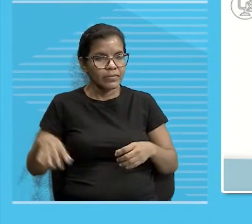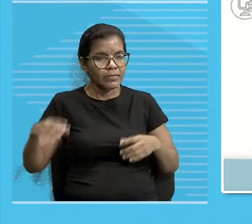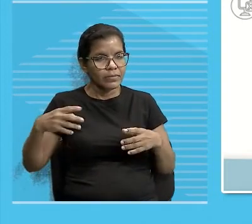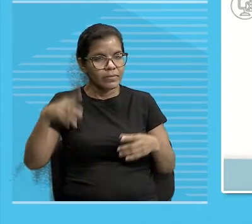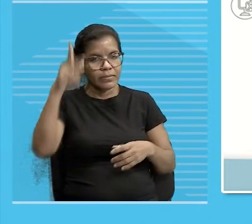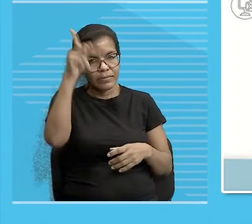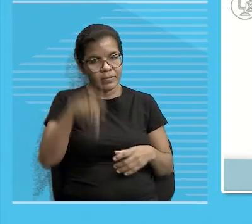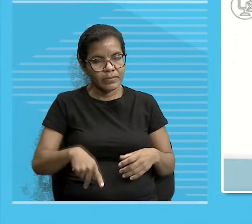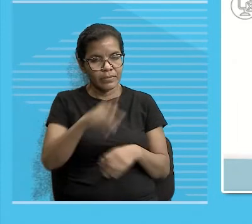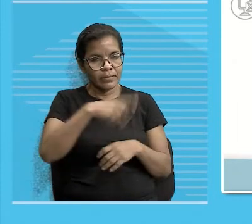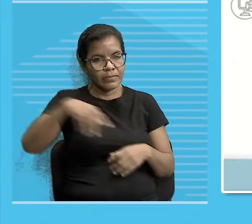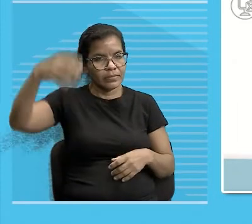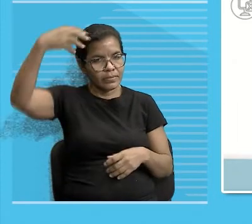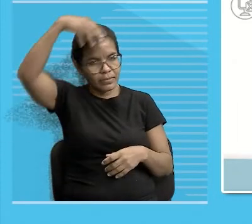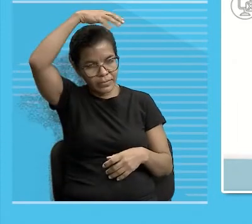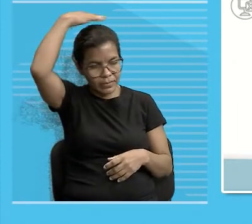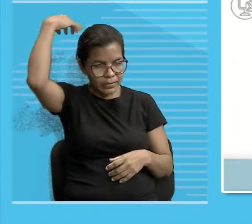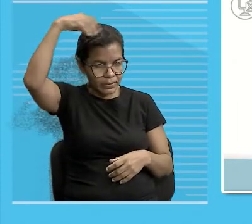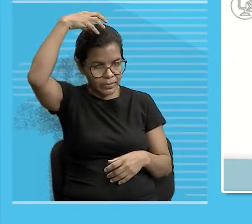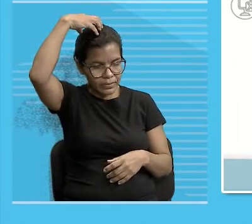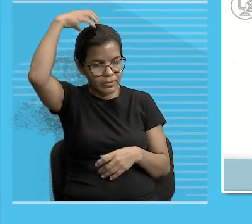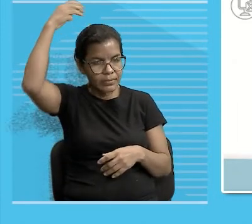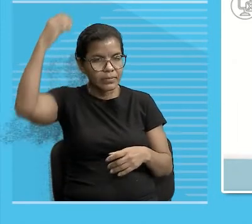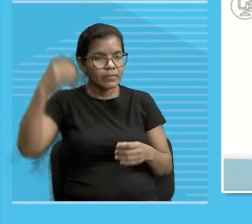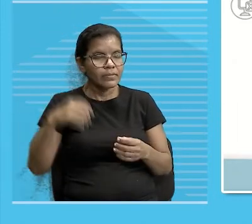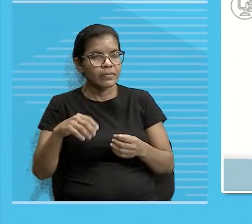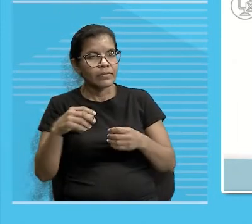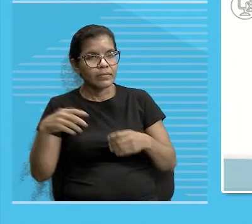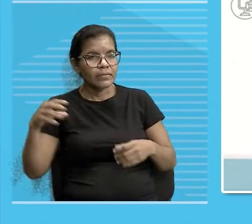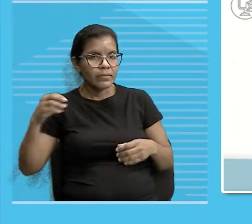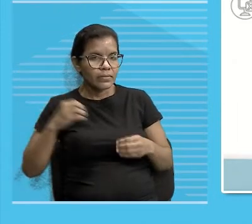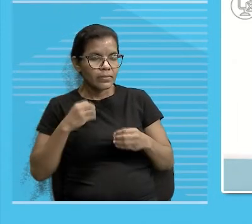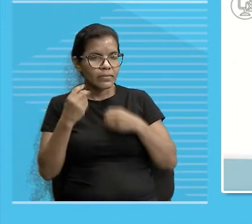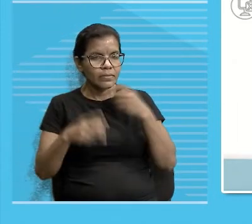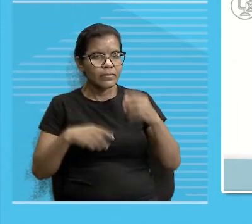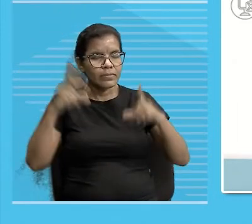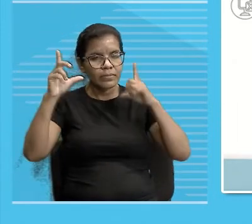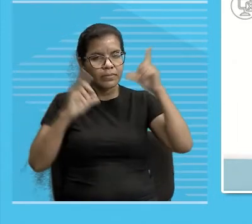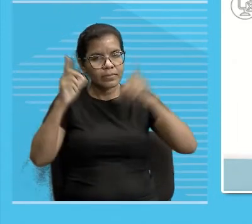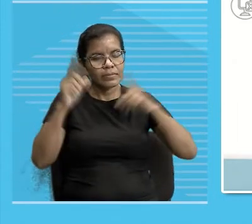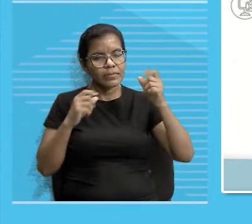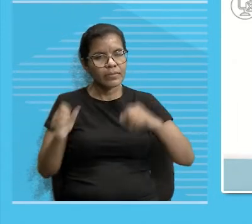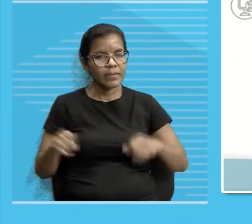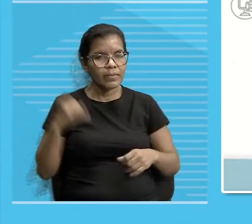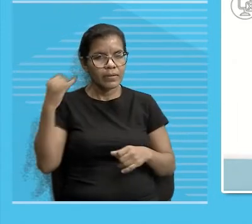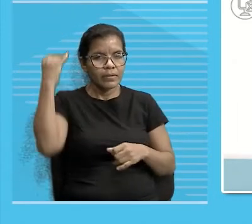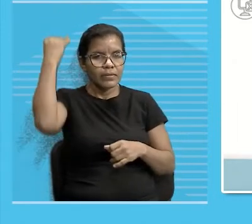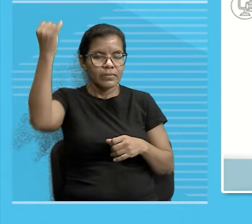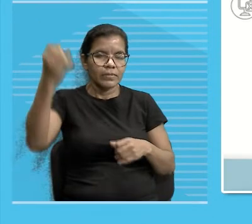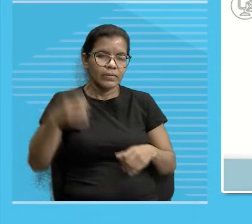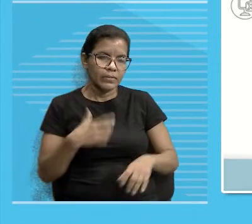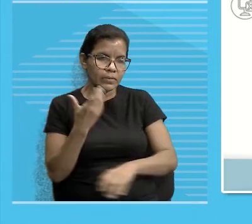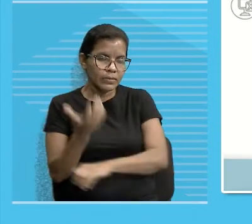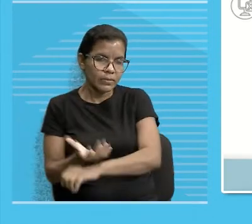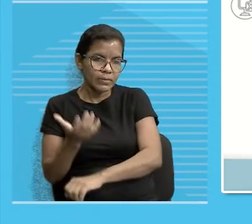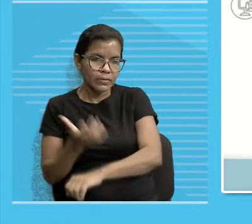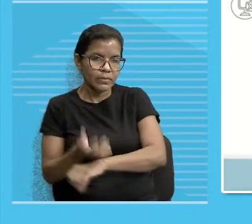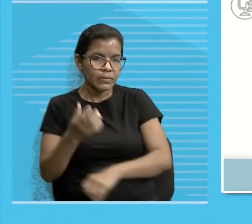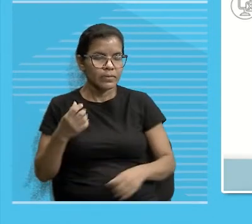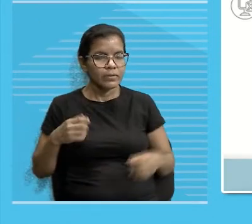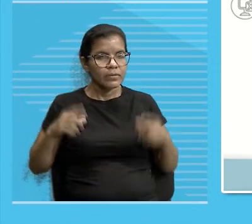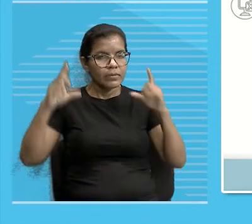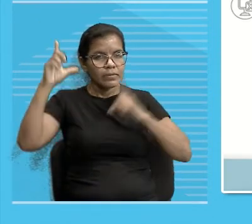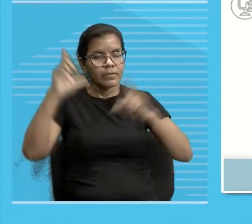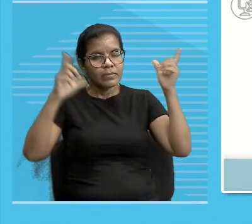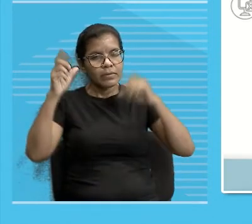XVII. Foi a expressão artística mais importante do período colonial. Foi mais expressivo nas regiões mais ricas,